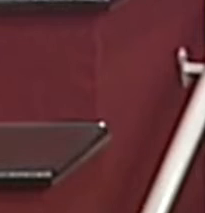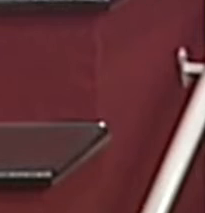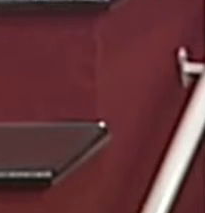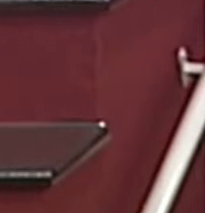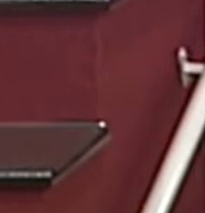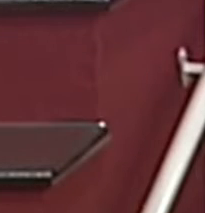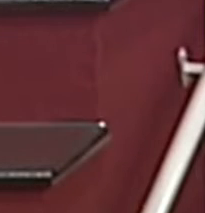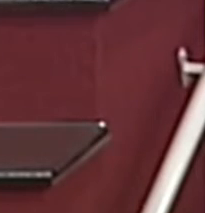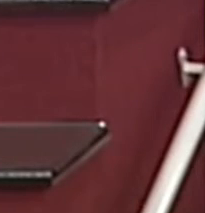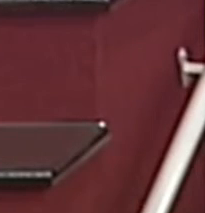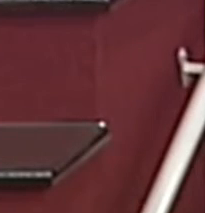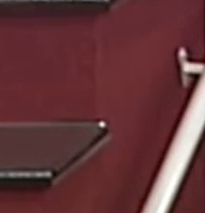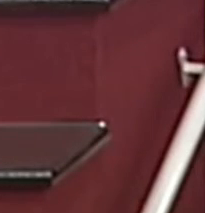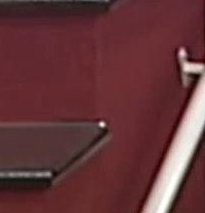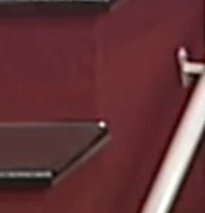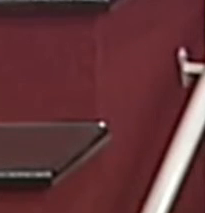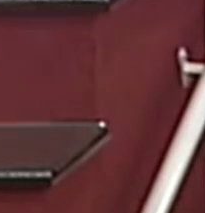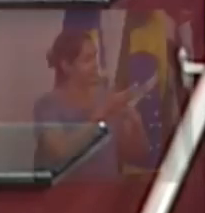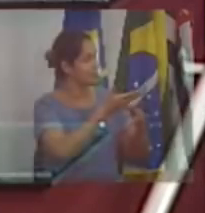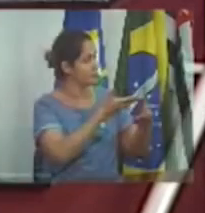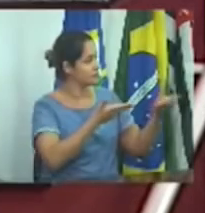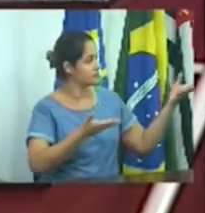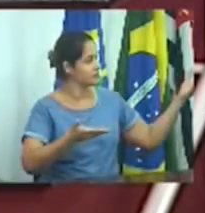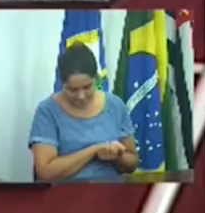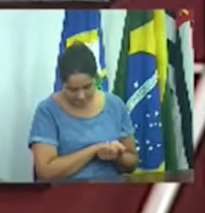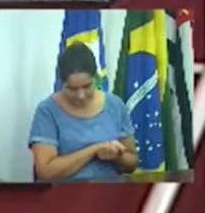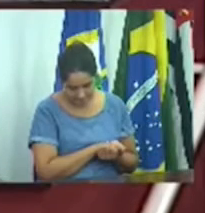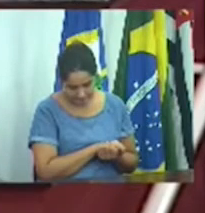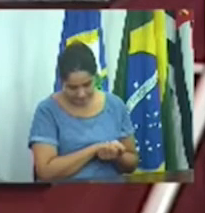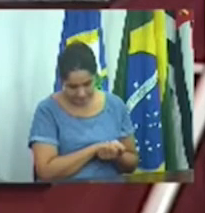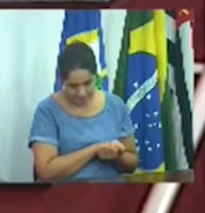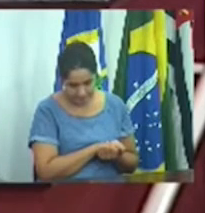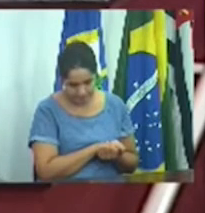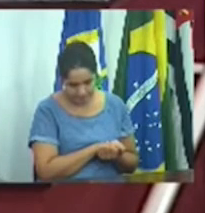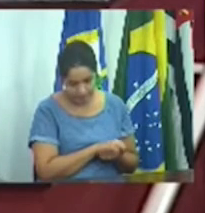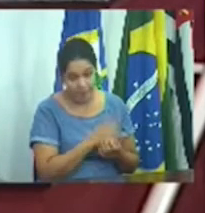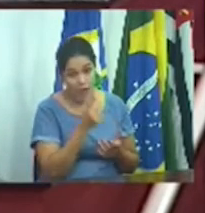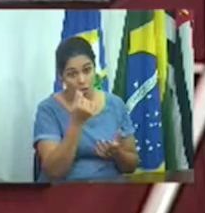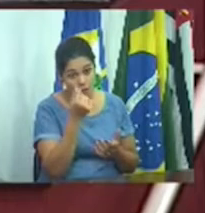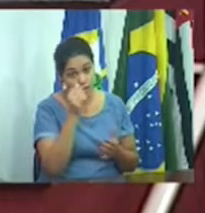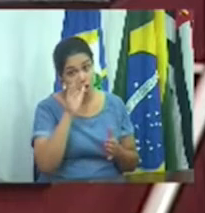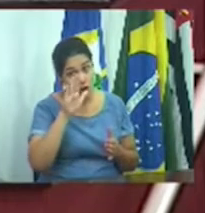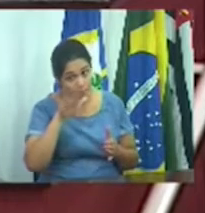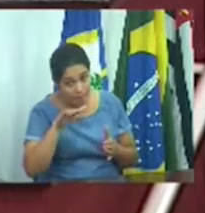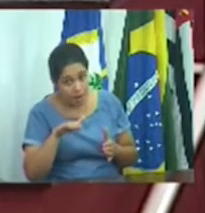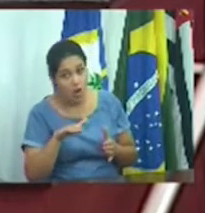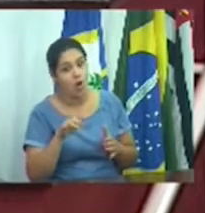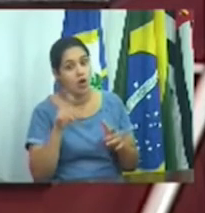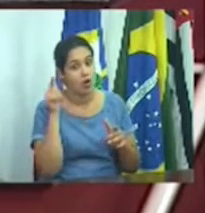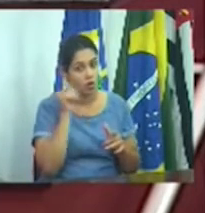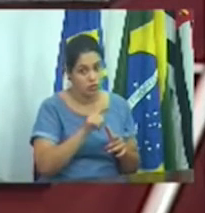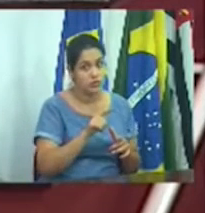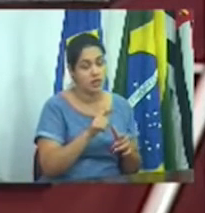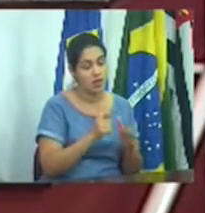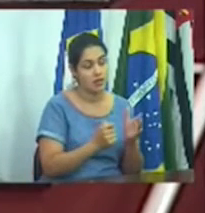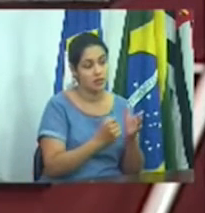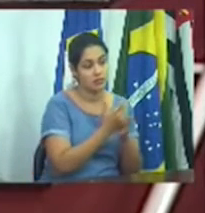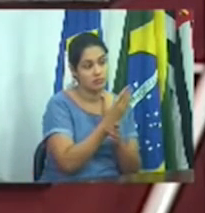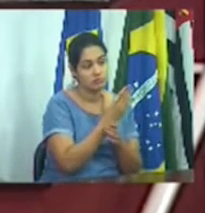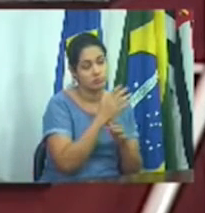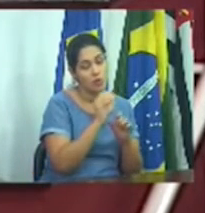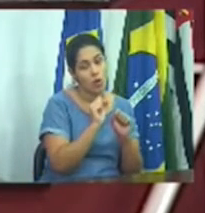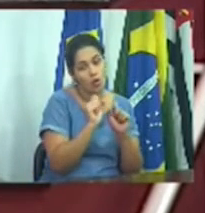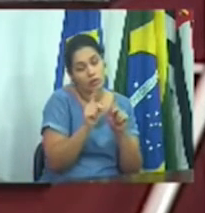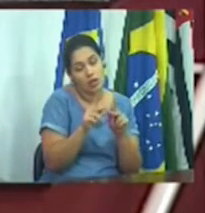anunciada também durante a sessão e comentada pelos vereadores. O menor preço vingou. O menor preço vingou.